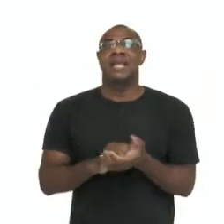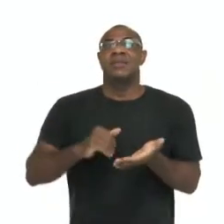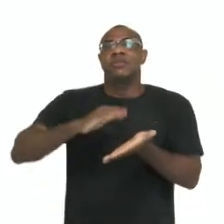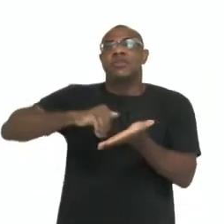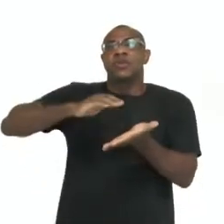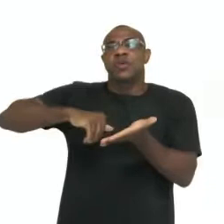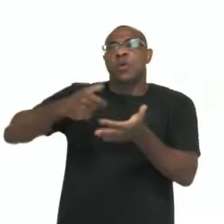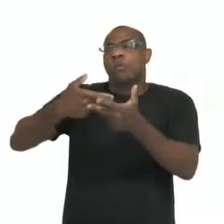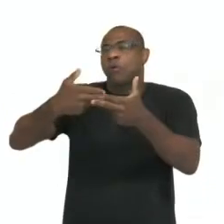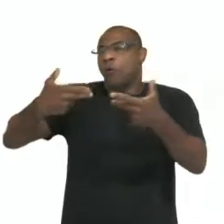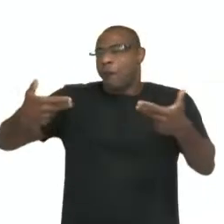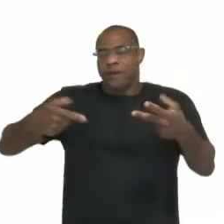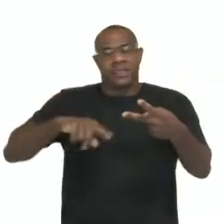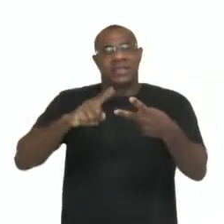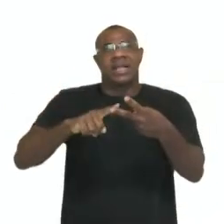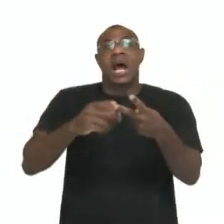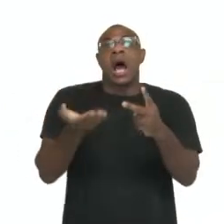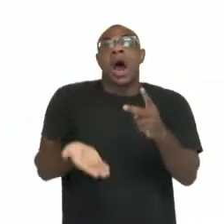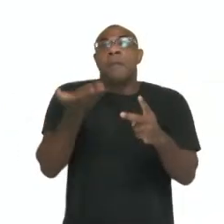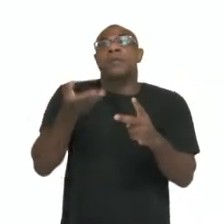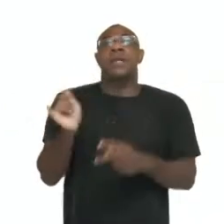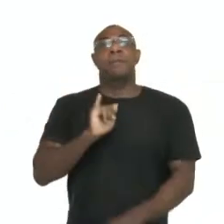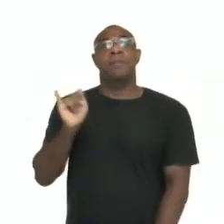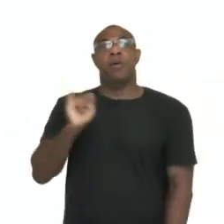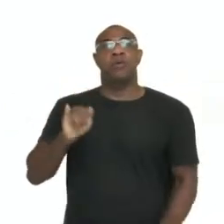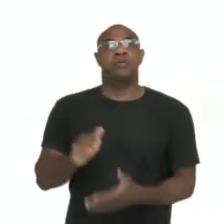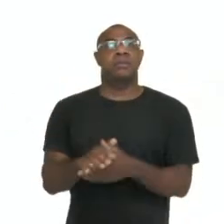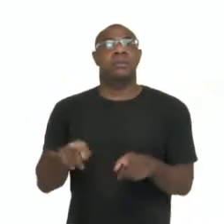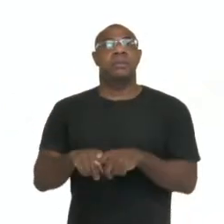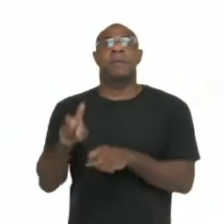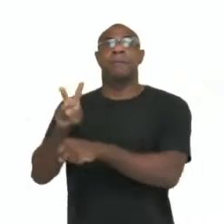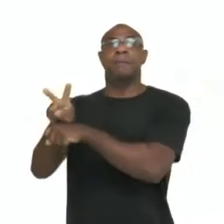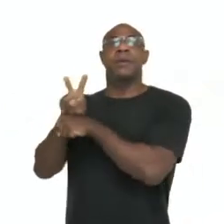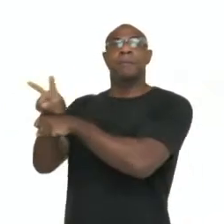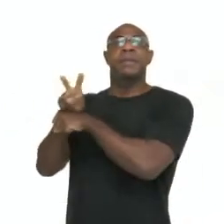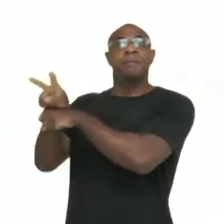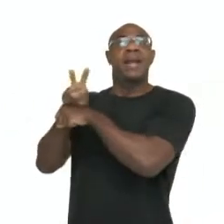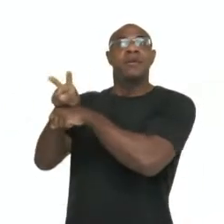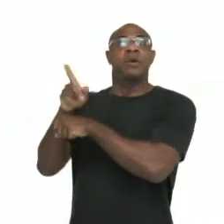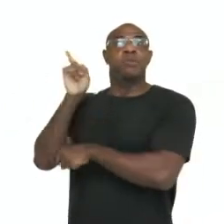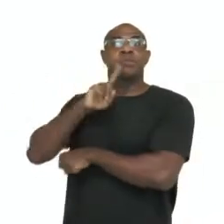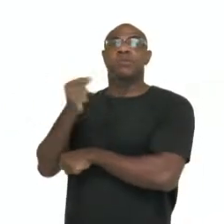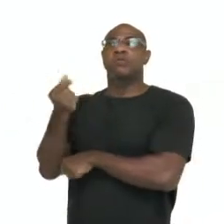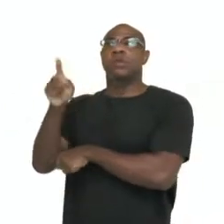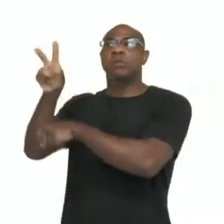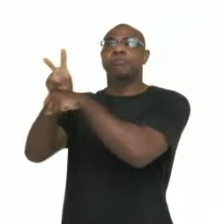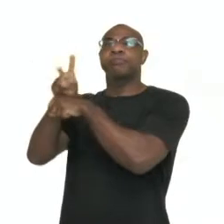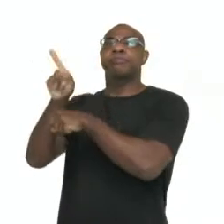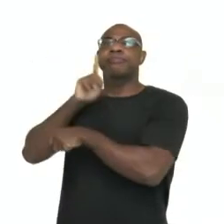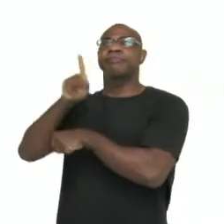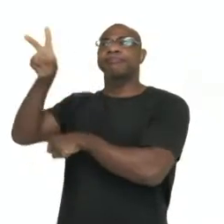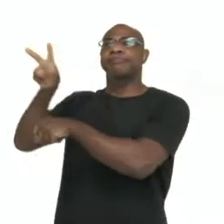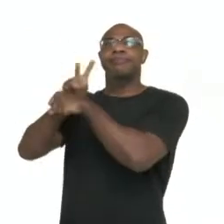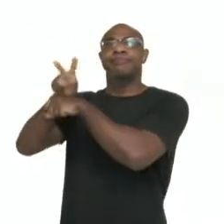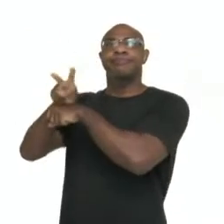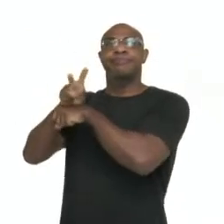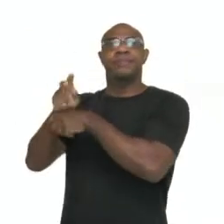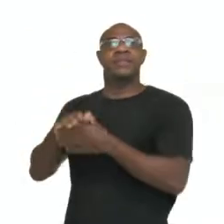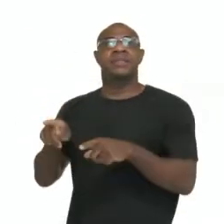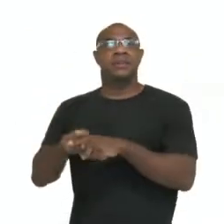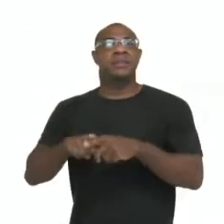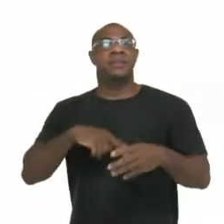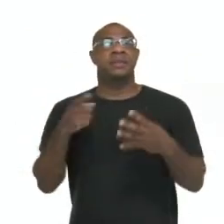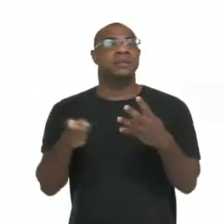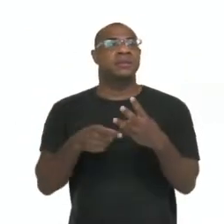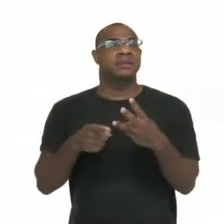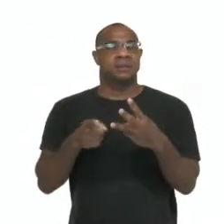impostos, contratação de empréstimos junto aos Estados Unidos principalmente, a compressão, o